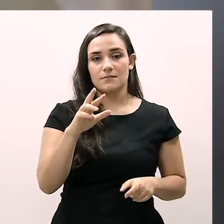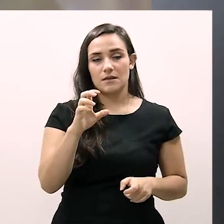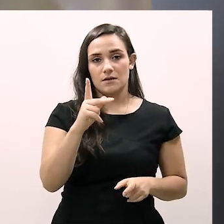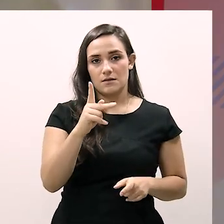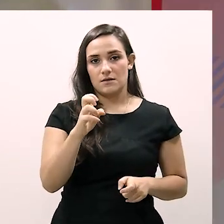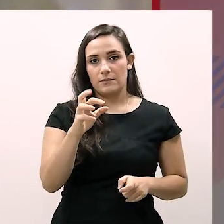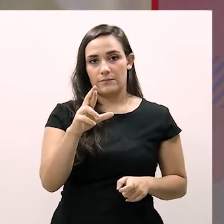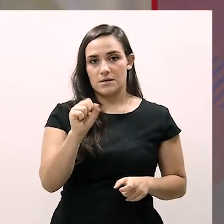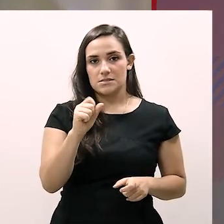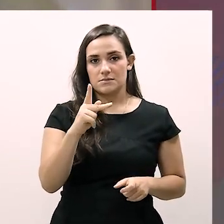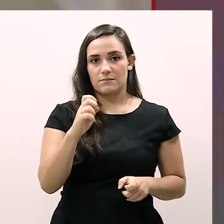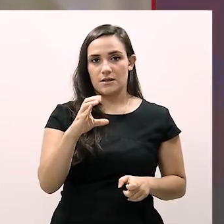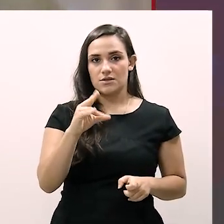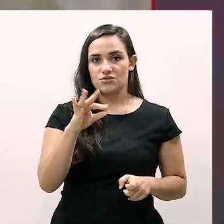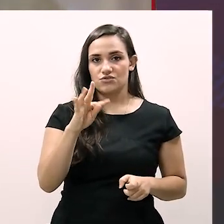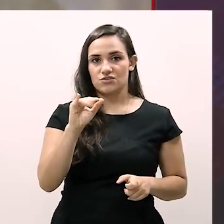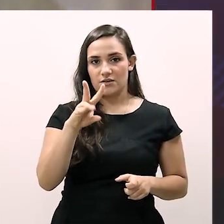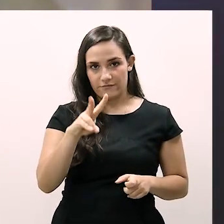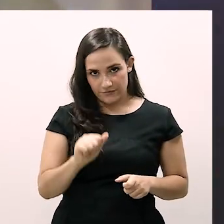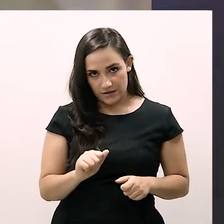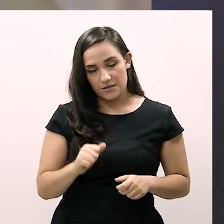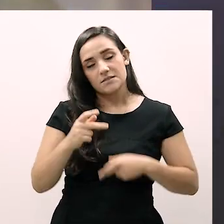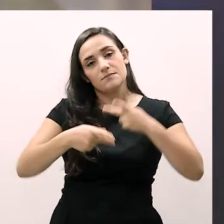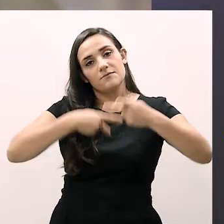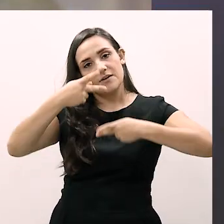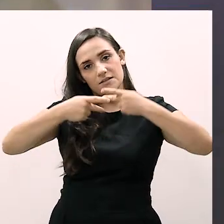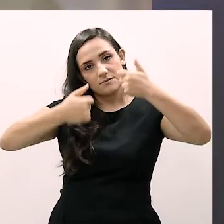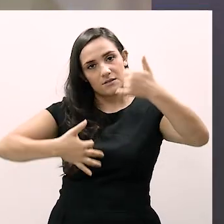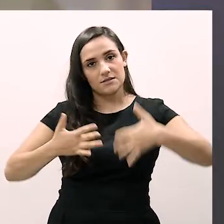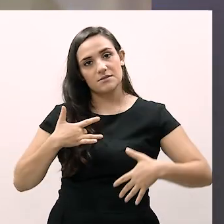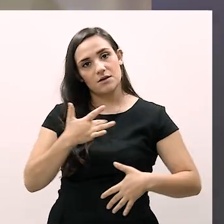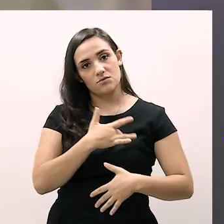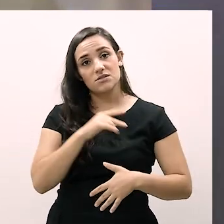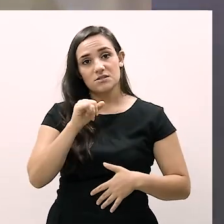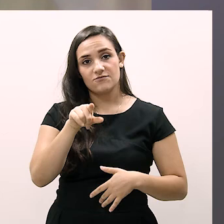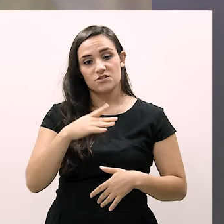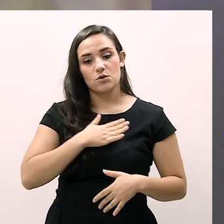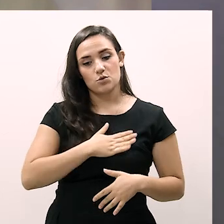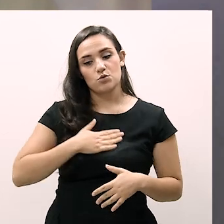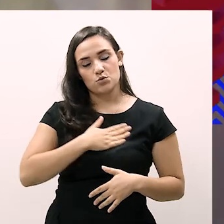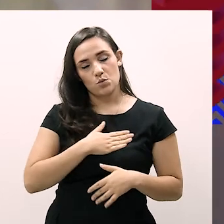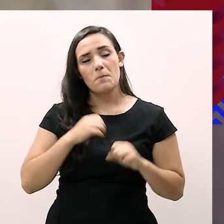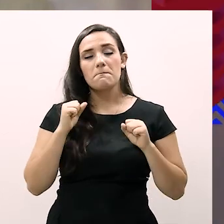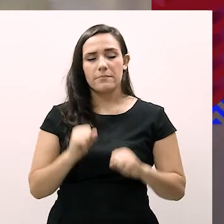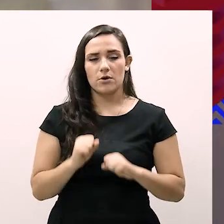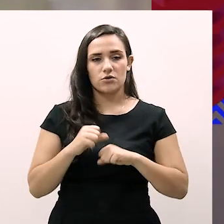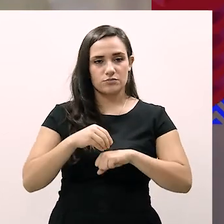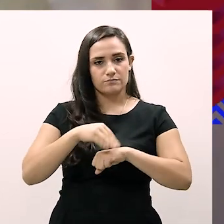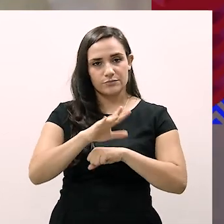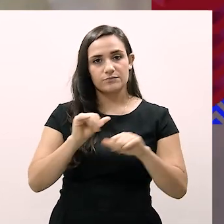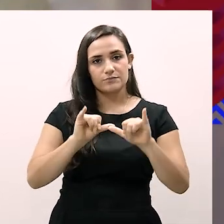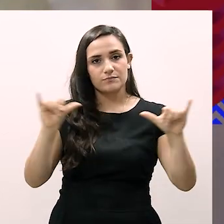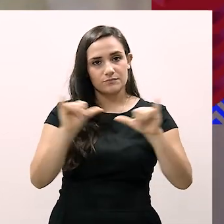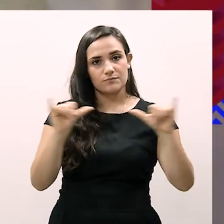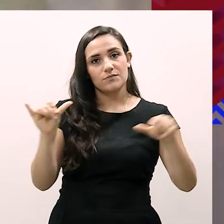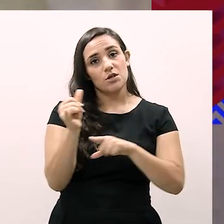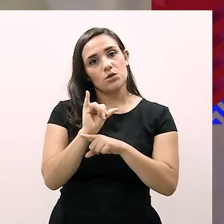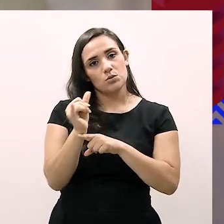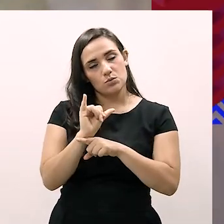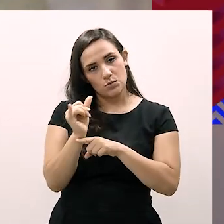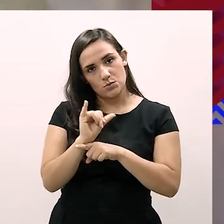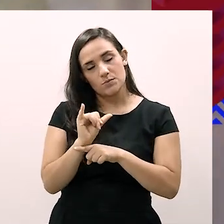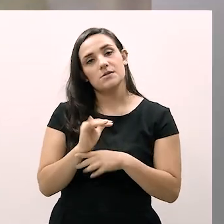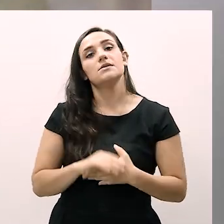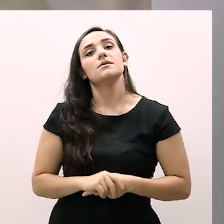Bom, esse foi o Perspectiva da TV Assembleia, falando sobre saúde. Se você gostou do nosso programa, não deixe de compartilhar